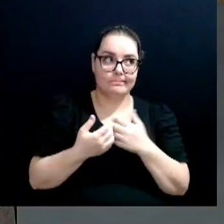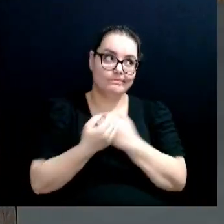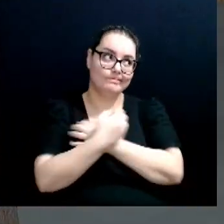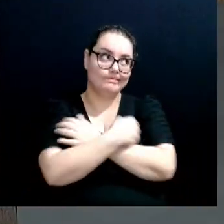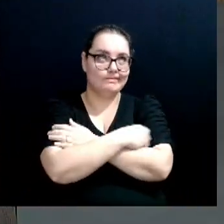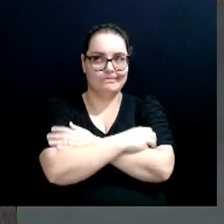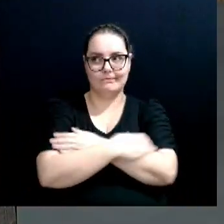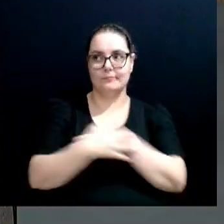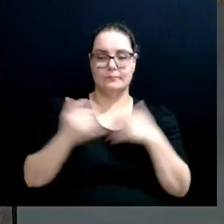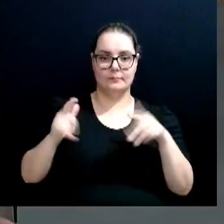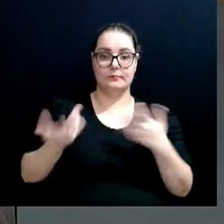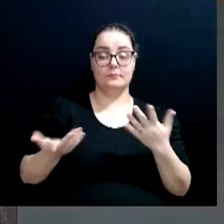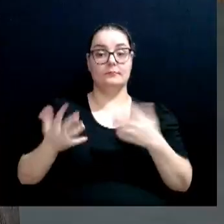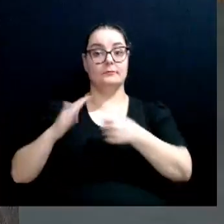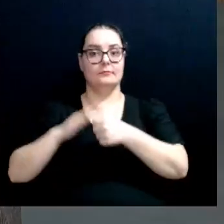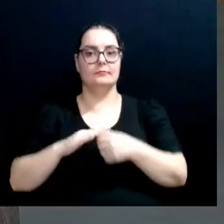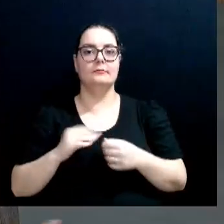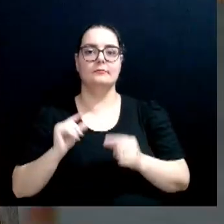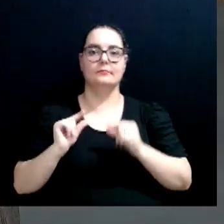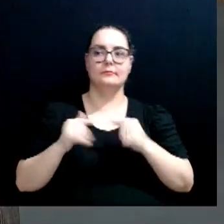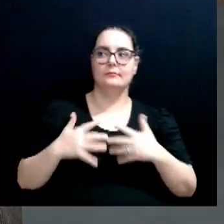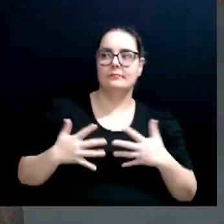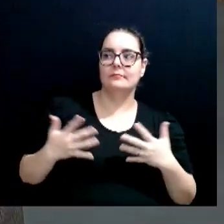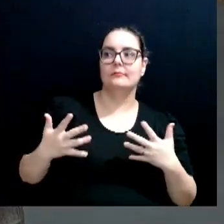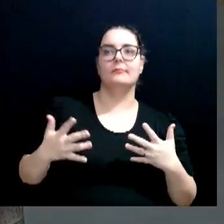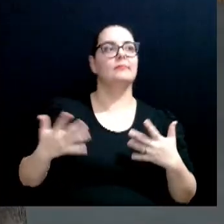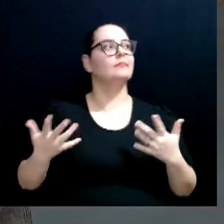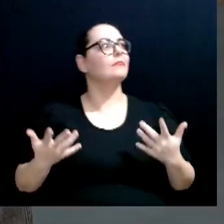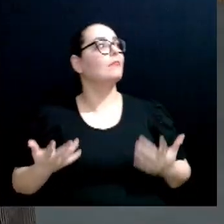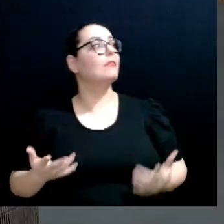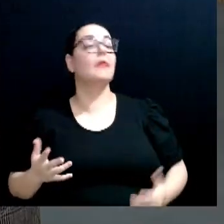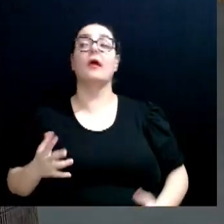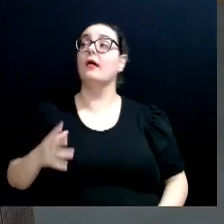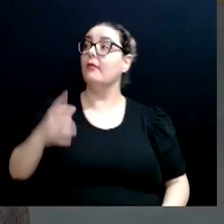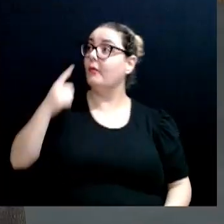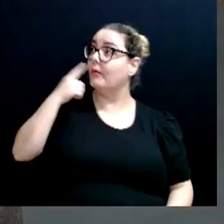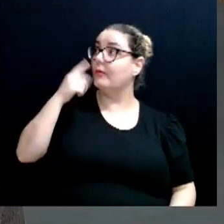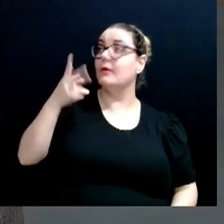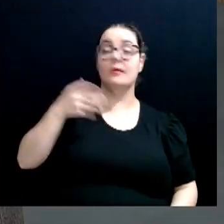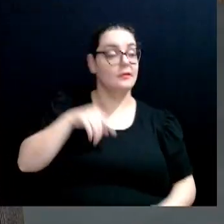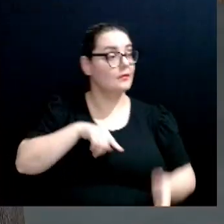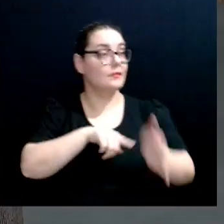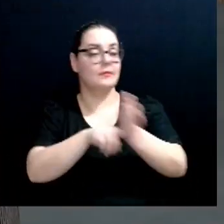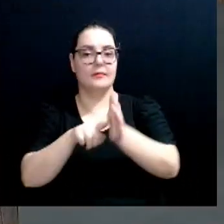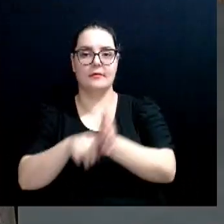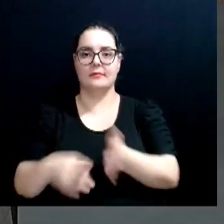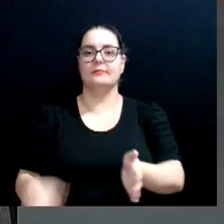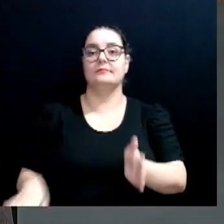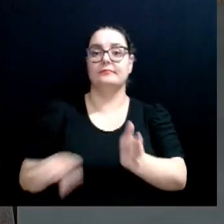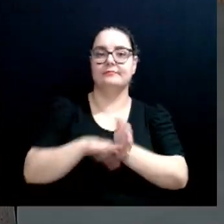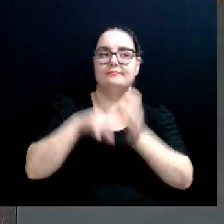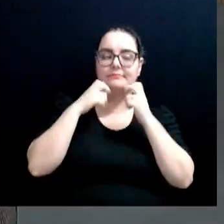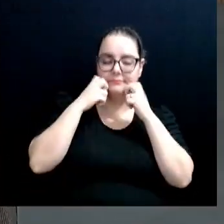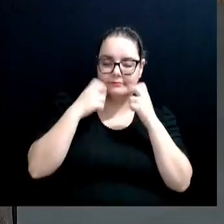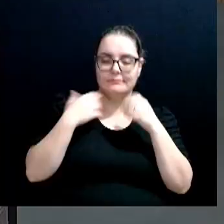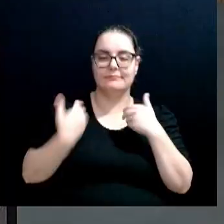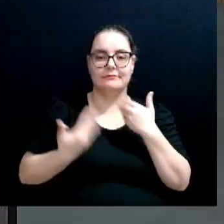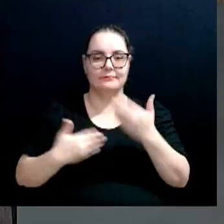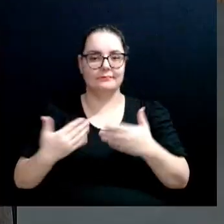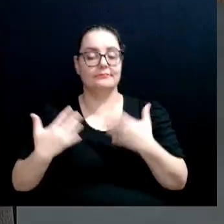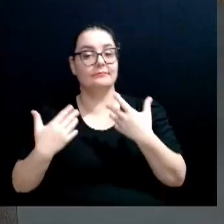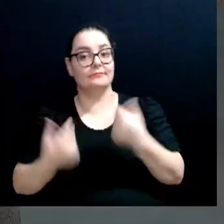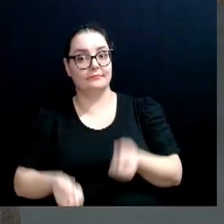aos poucos eles vão se soltando, eles vão fazendo mais perguntas, então eles chegam muito acanhados e conforme eles vão recebendo, né?